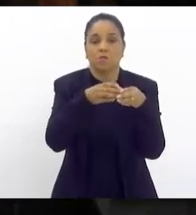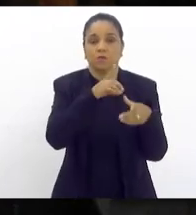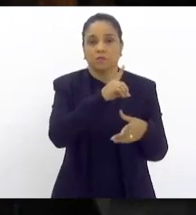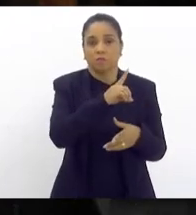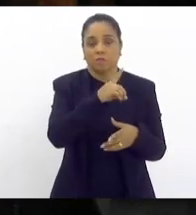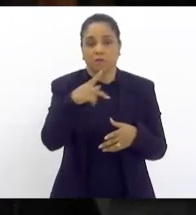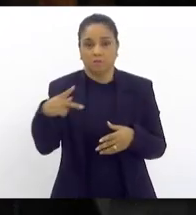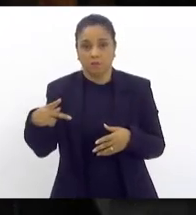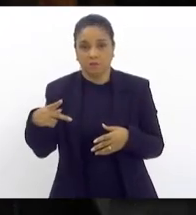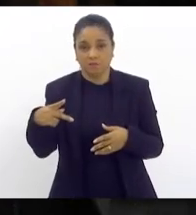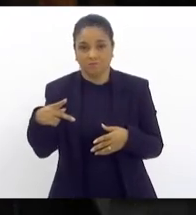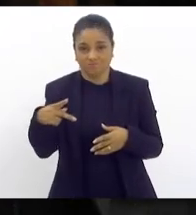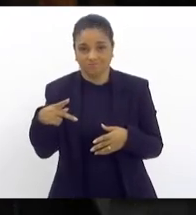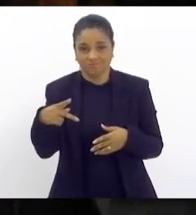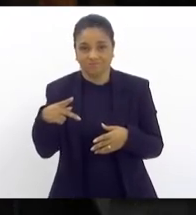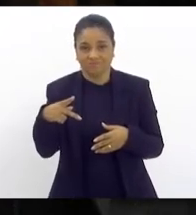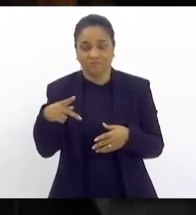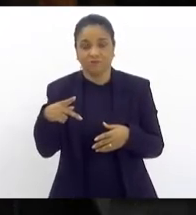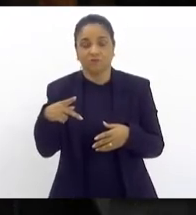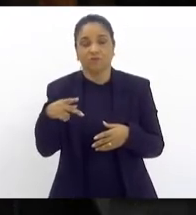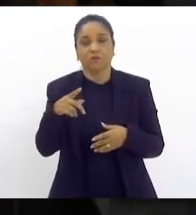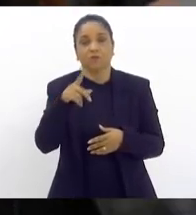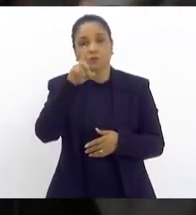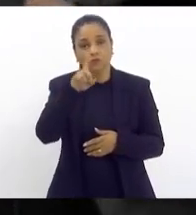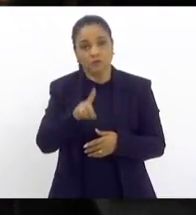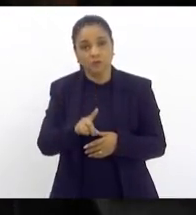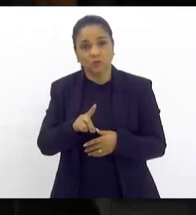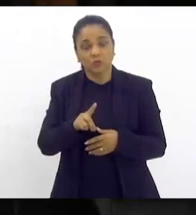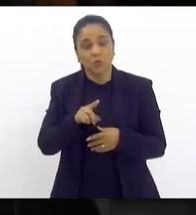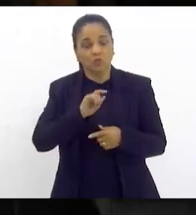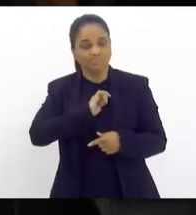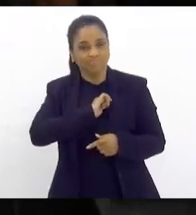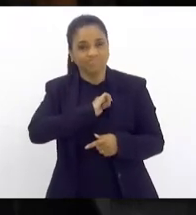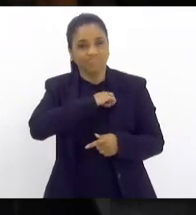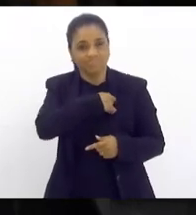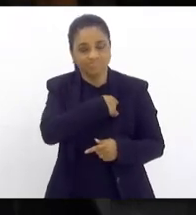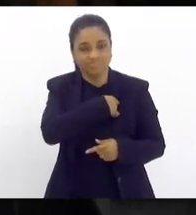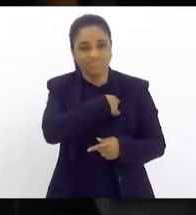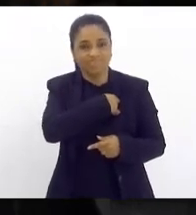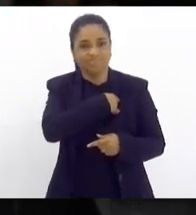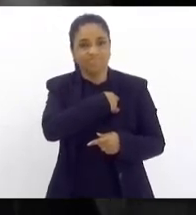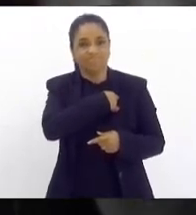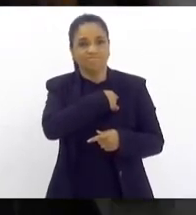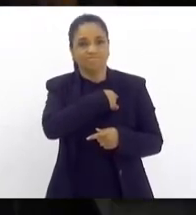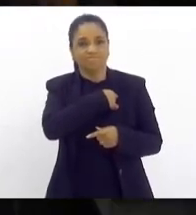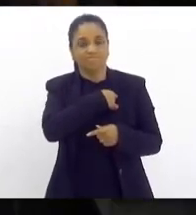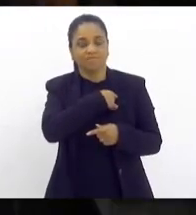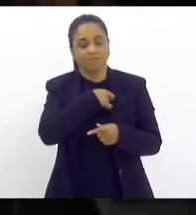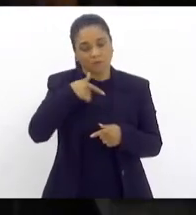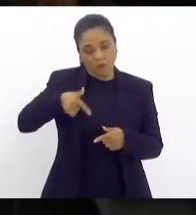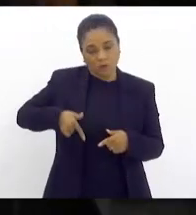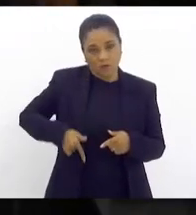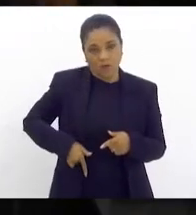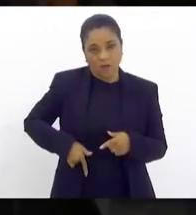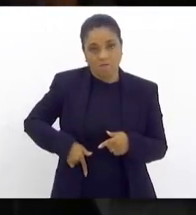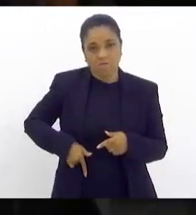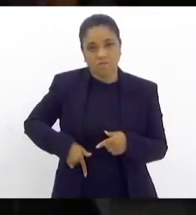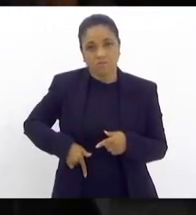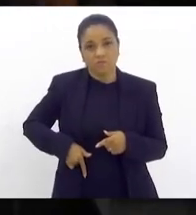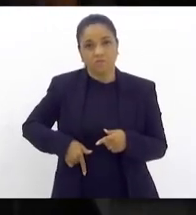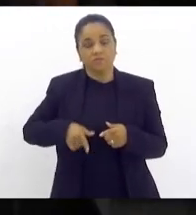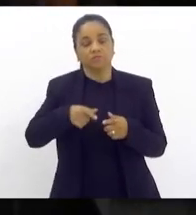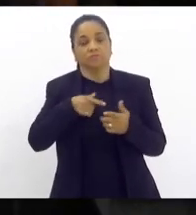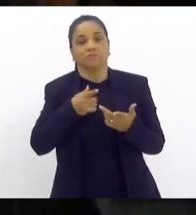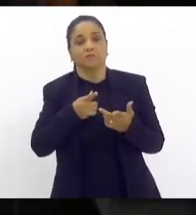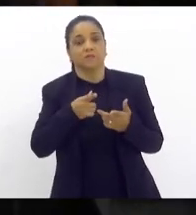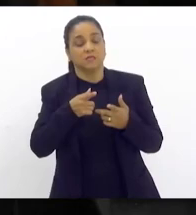ao diretor do Departamento de segurança supervisionar a proibição do porte de arma verificada a